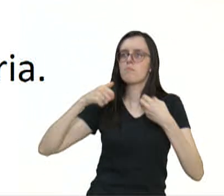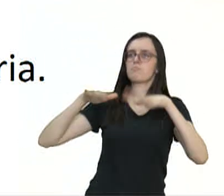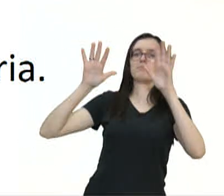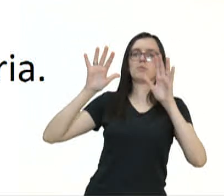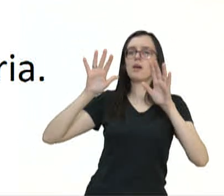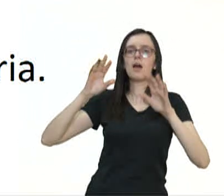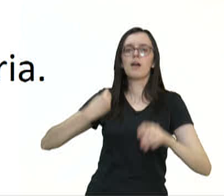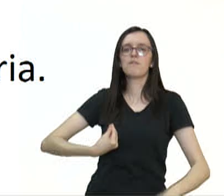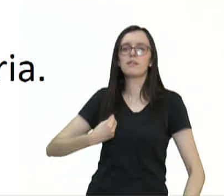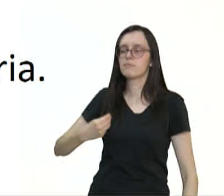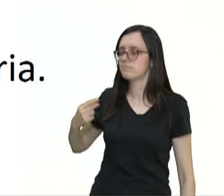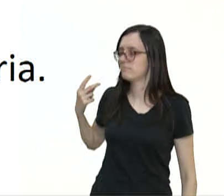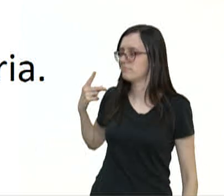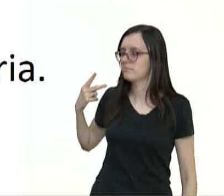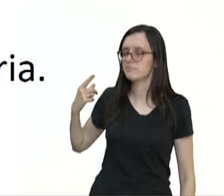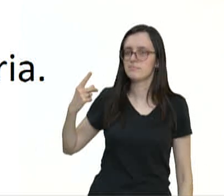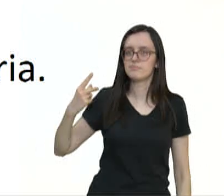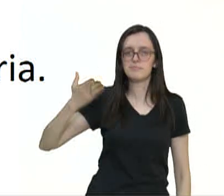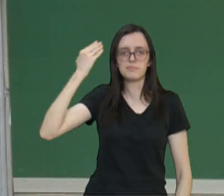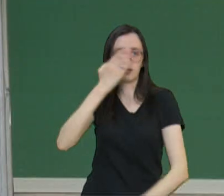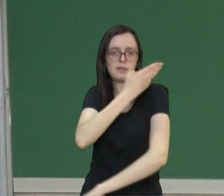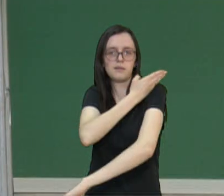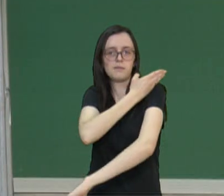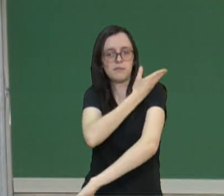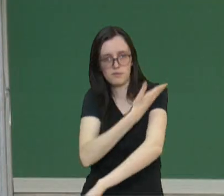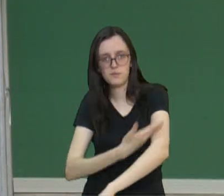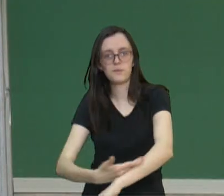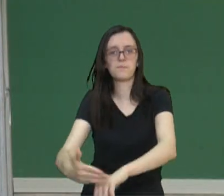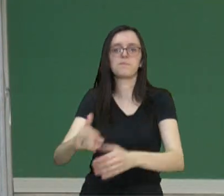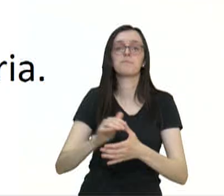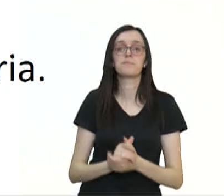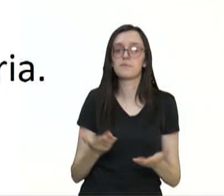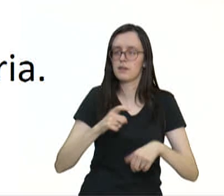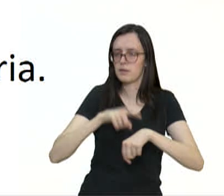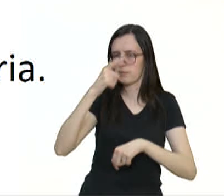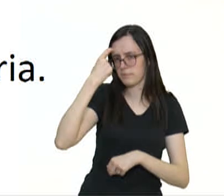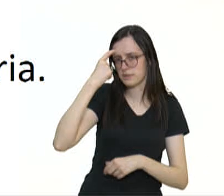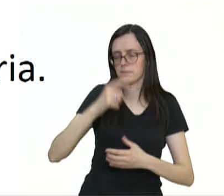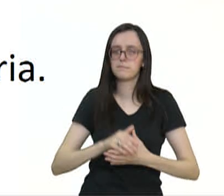sempre estiveram presentes desde a pré-história. Um tempinho para vocês pensarem.